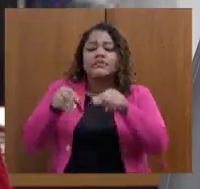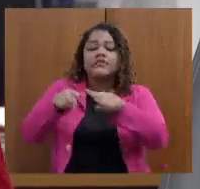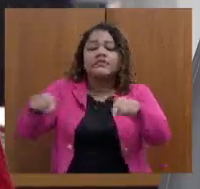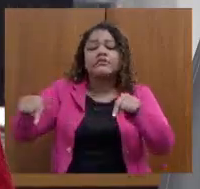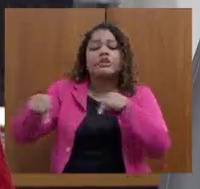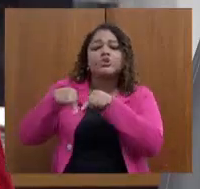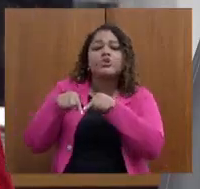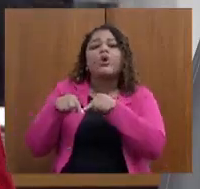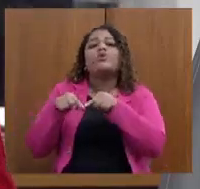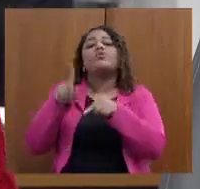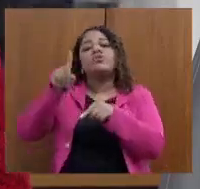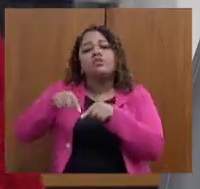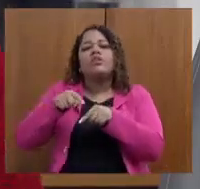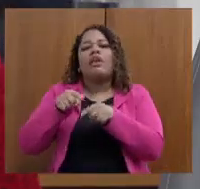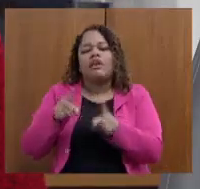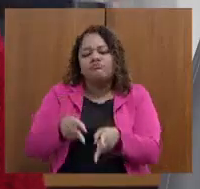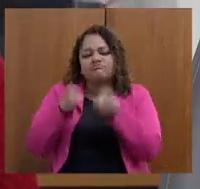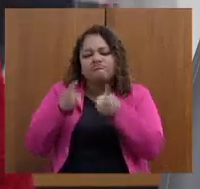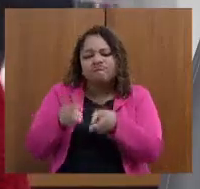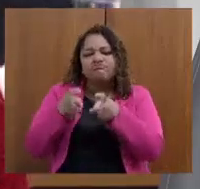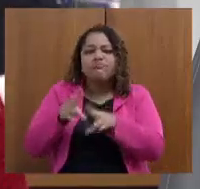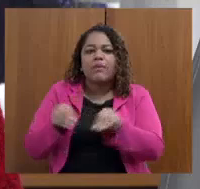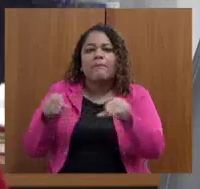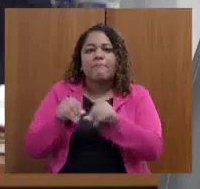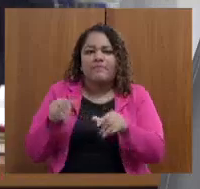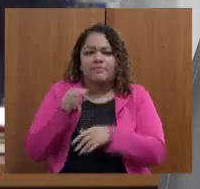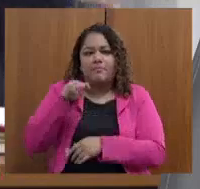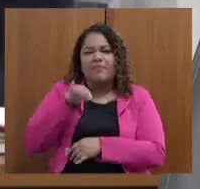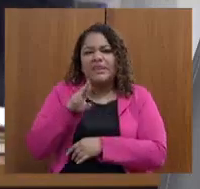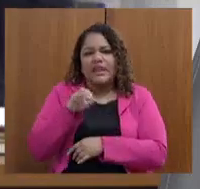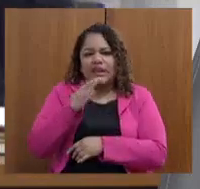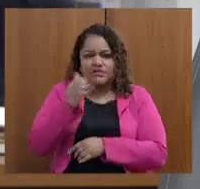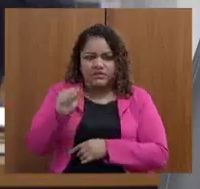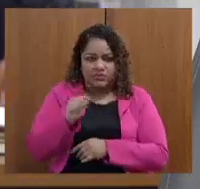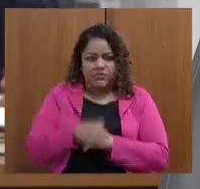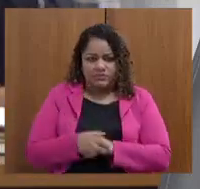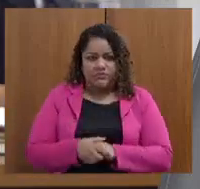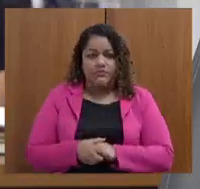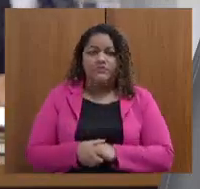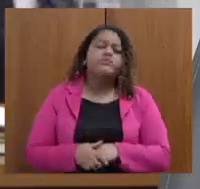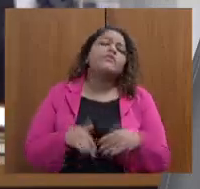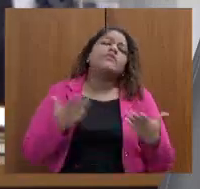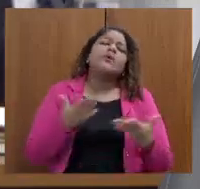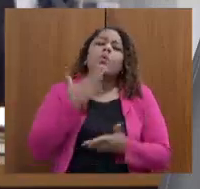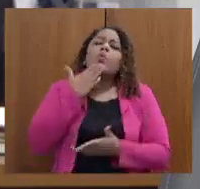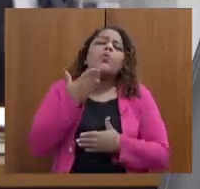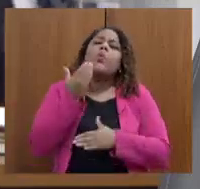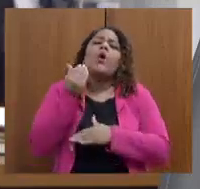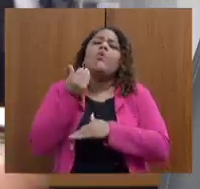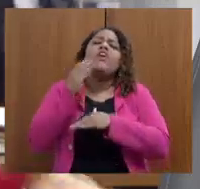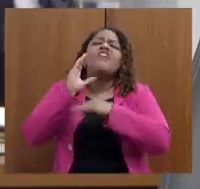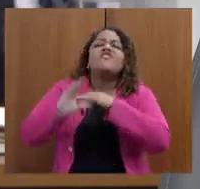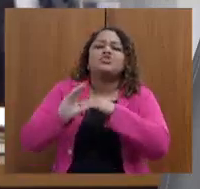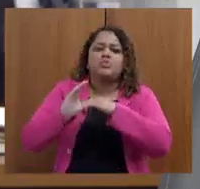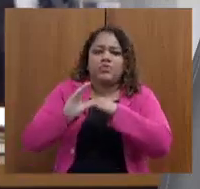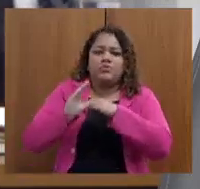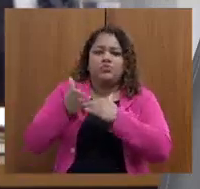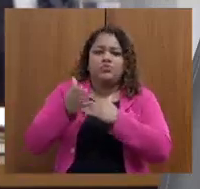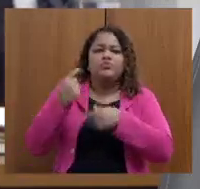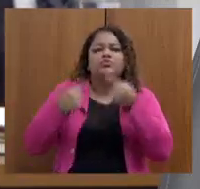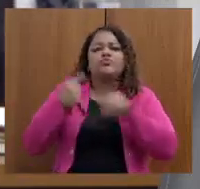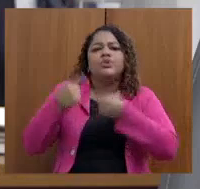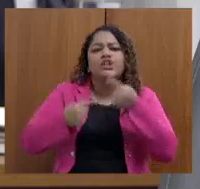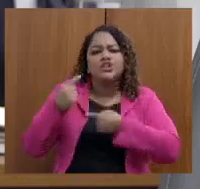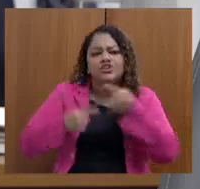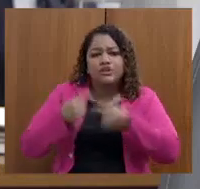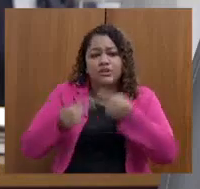Então qual é o investimento nas políticas de enfrentamento a violência contra as mulheres na região Ontem nós estivemos aqui